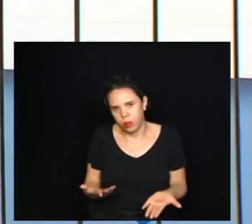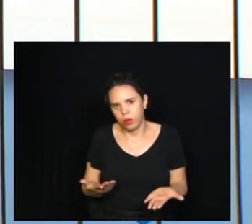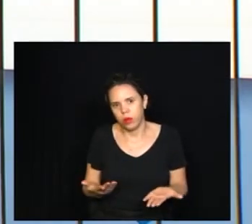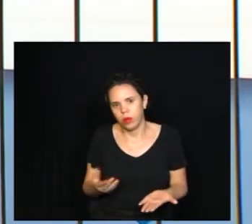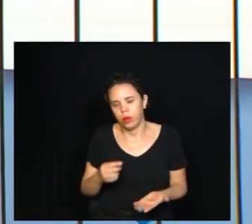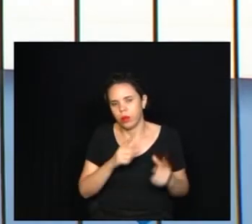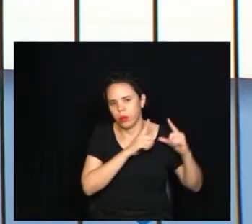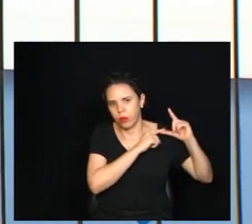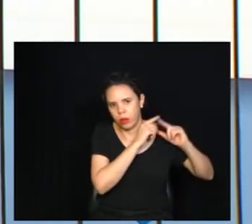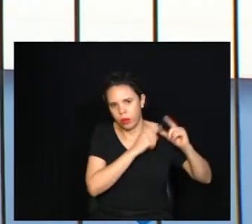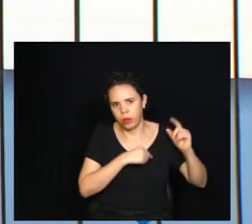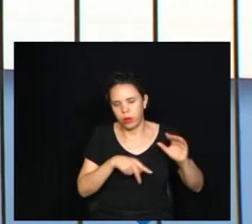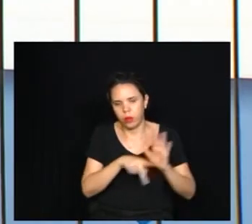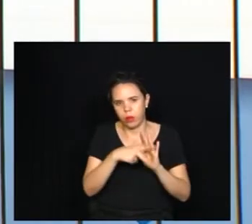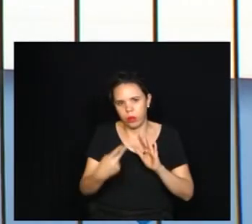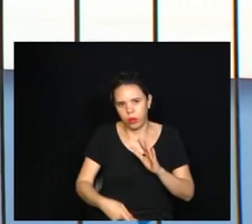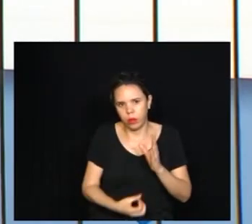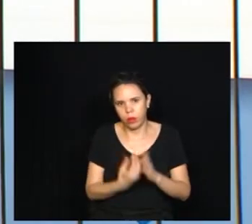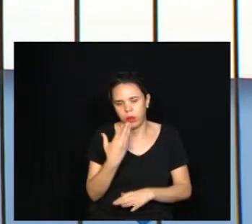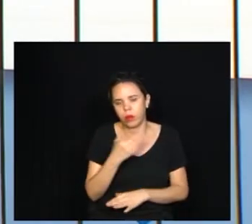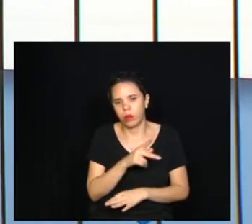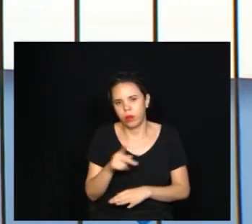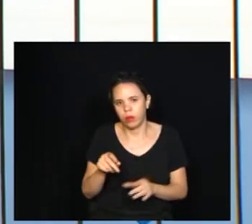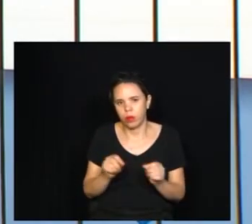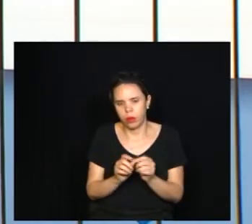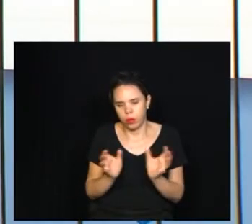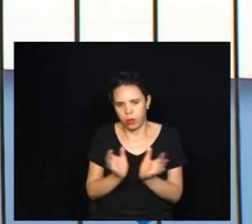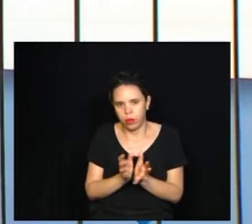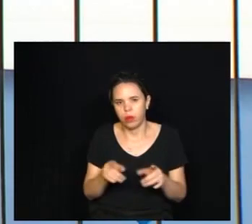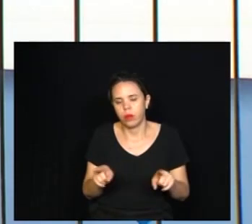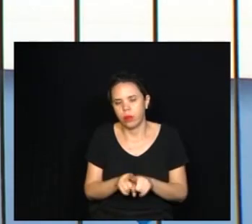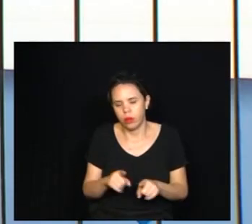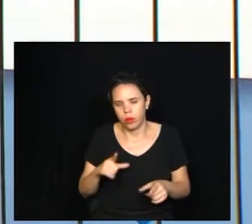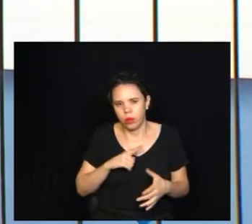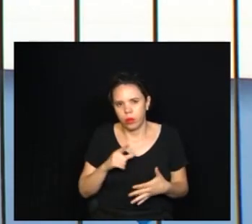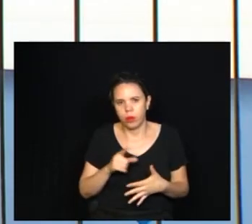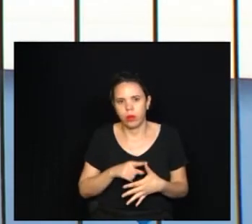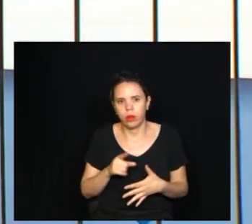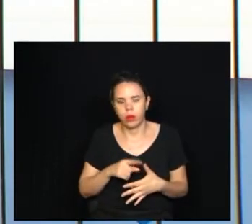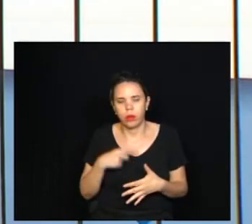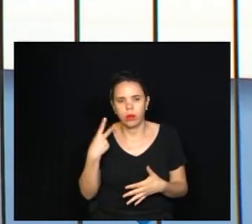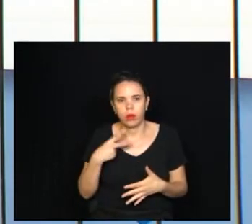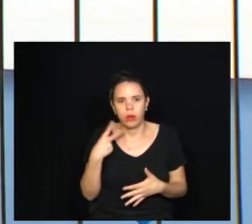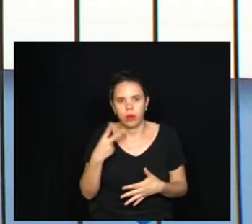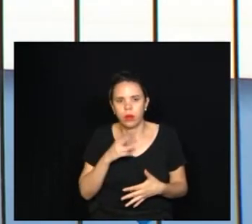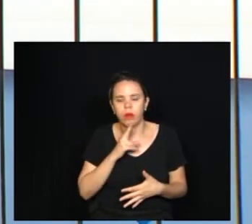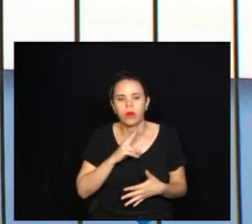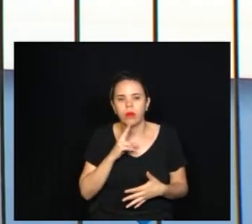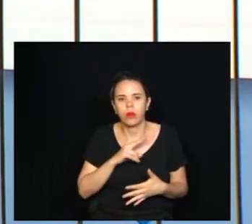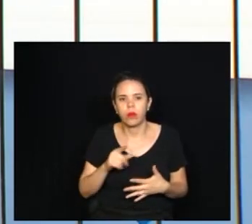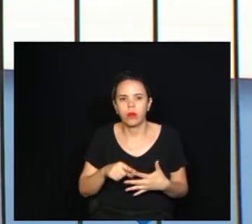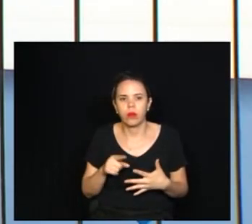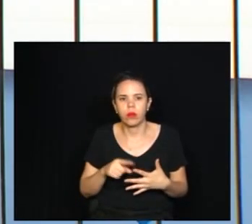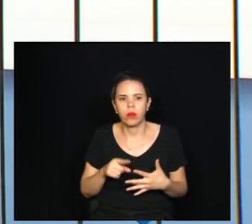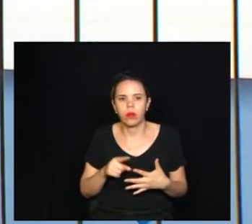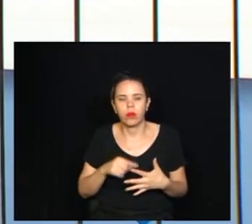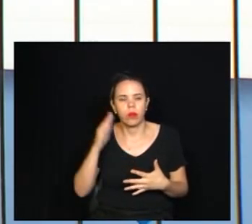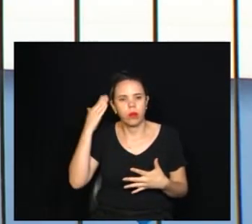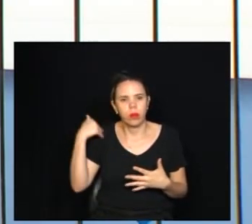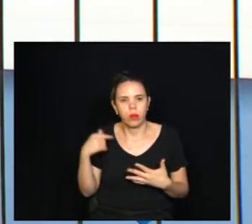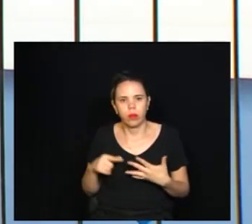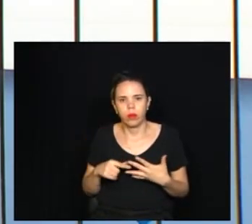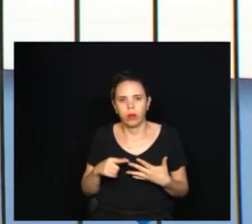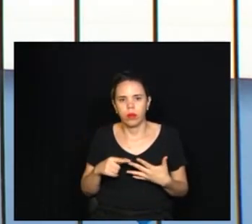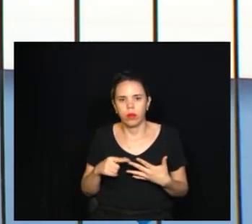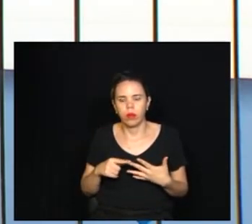Major Jaime, que é o propositor dessa comissão, nós teremos então os vereadores Nelson Osseri, Débora